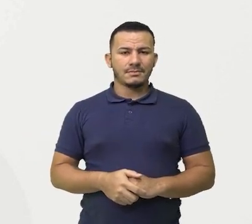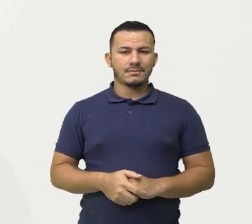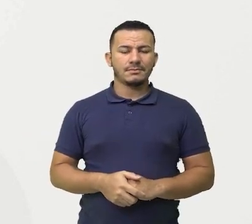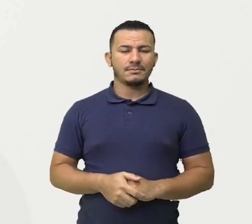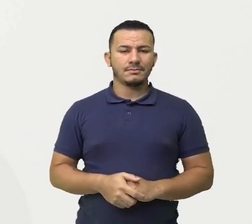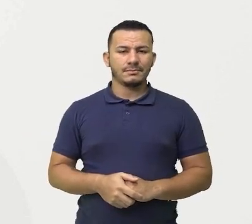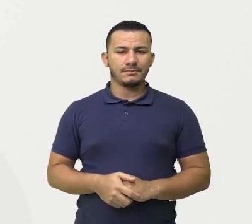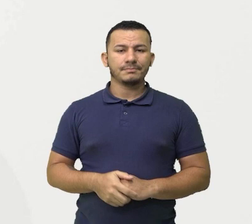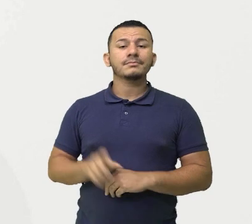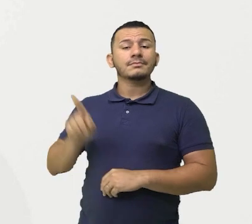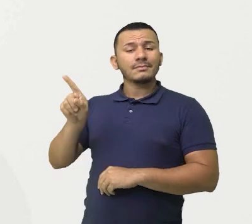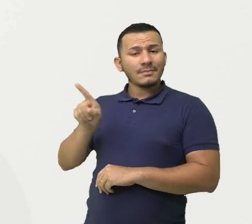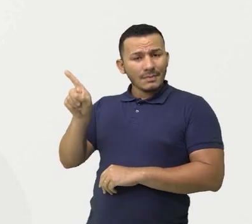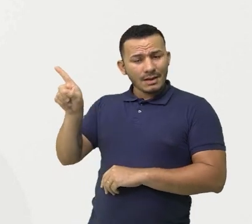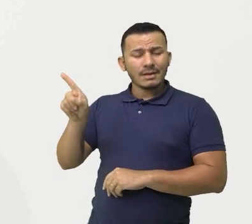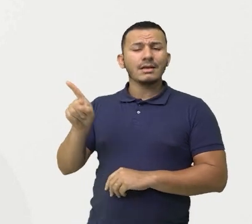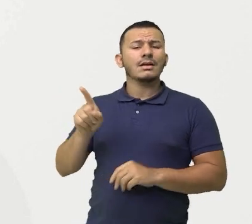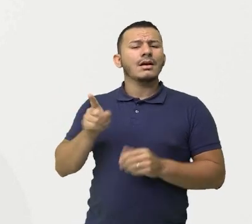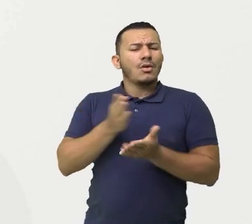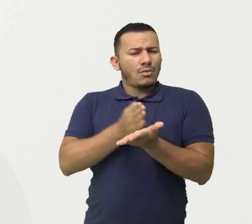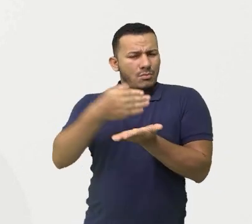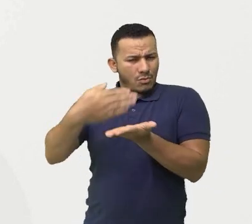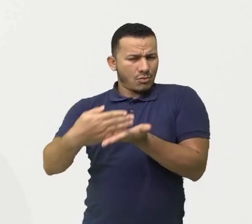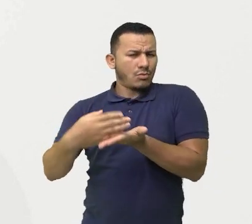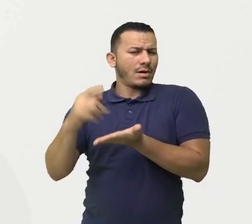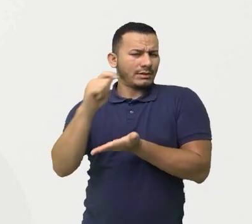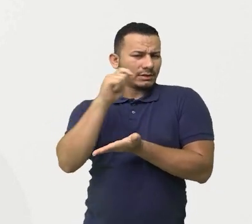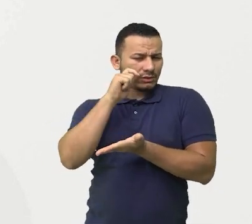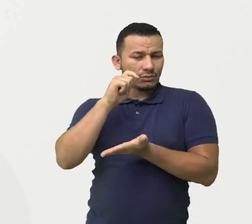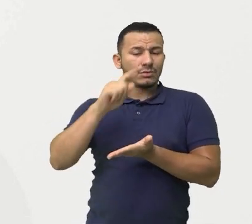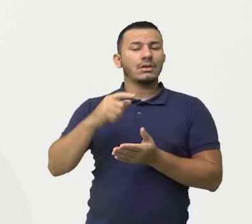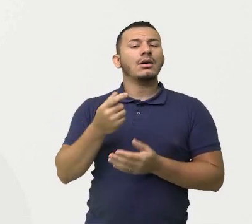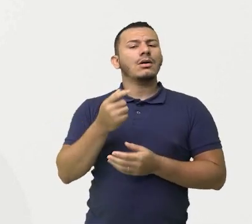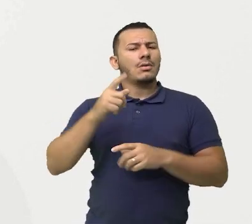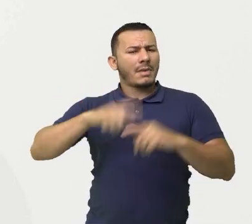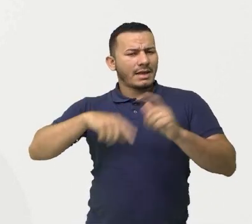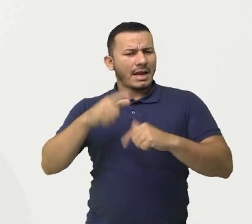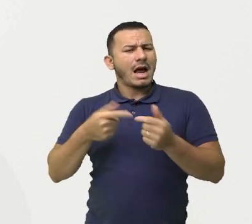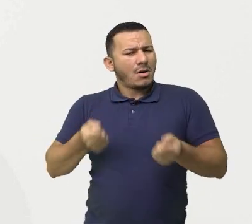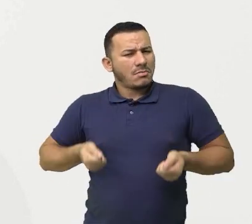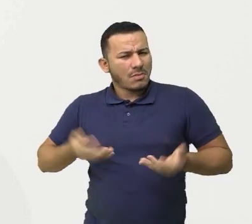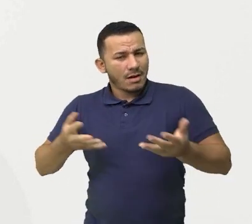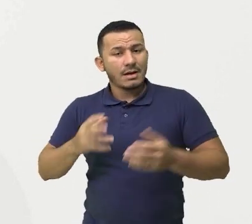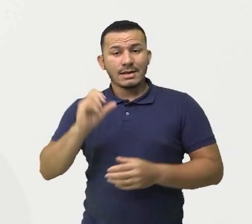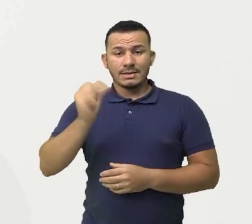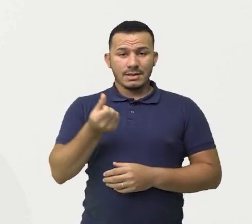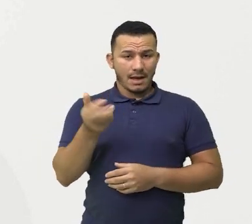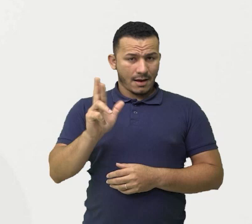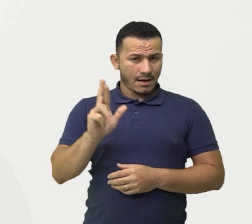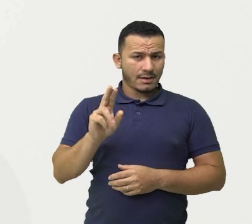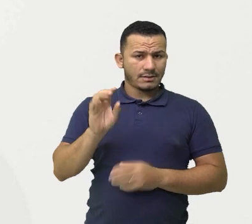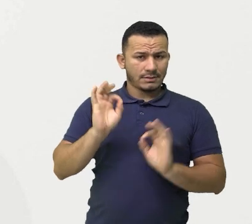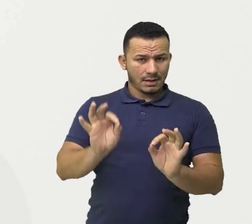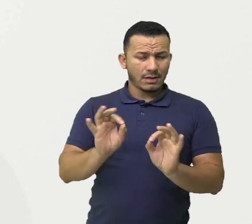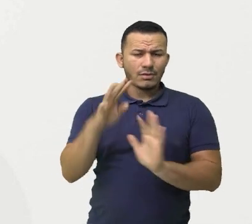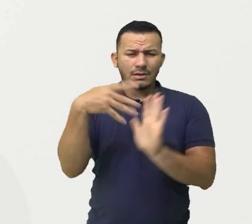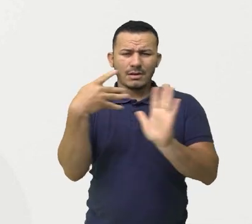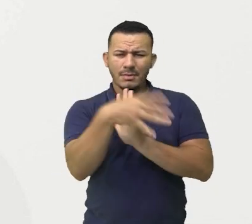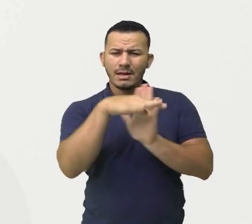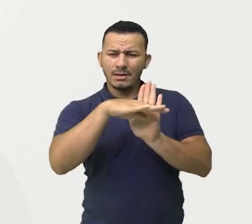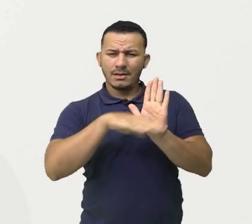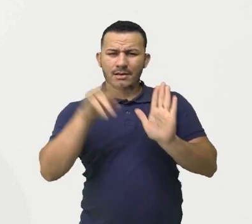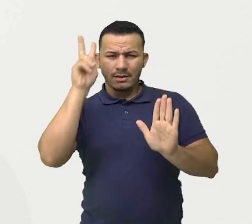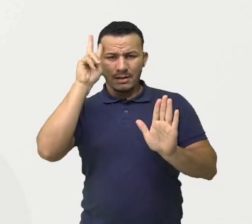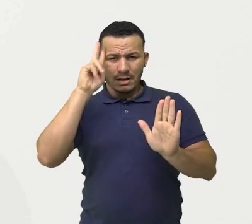Então, olha só. O custo do bolo de cenoura é de R$6, tá legal? Lá no texto fala, na tabela, o custo é de